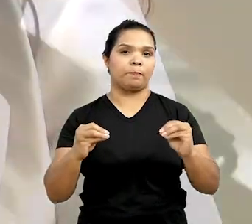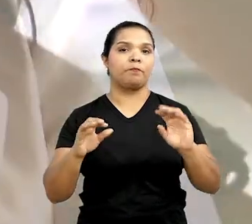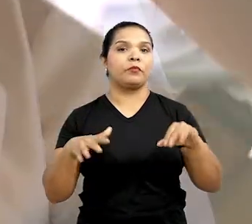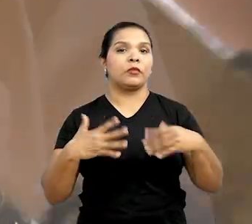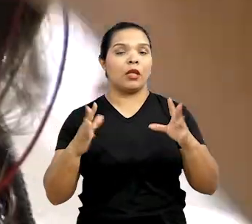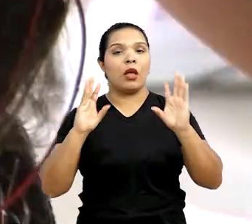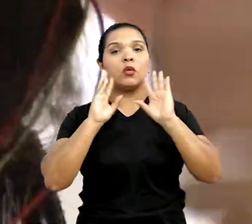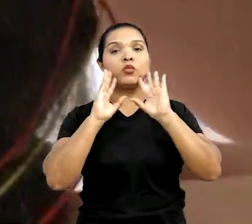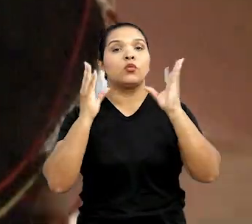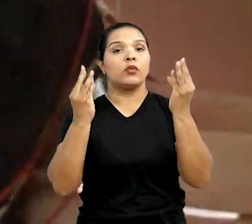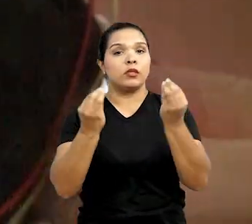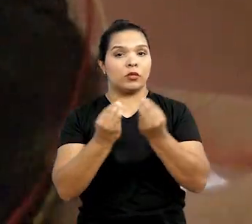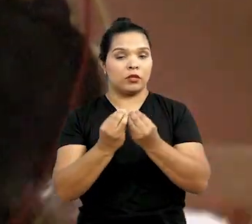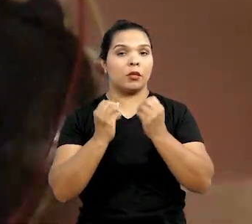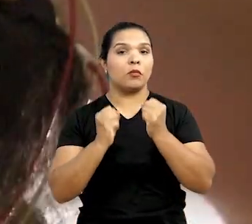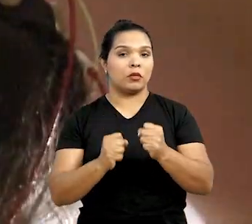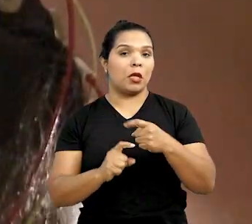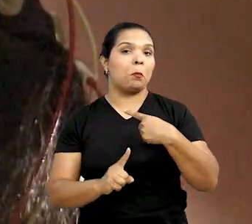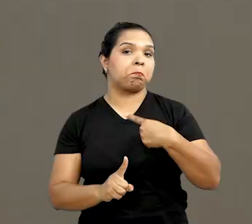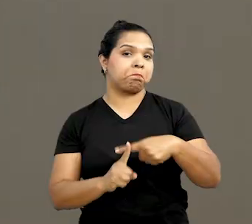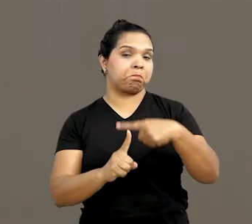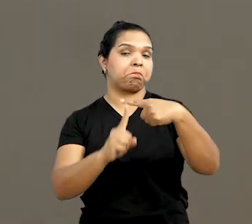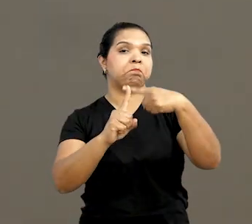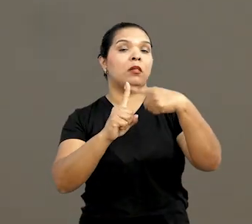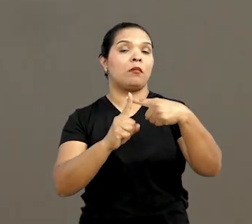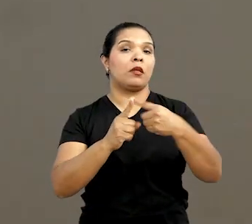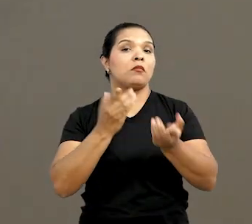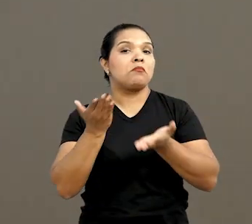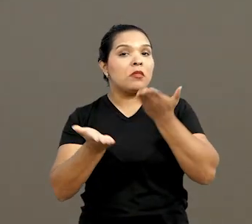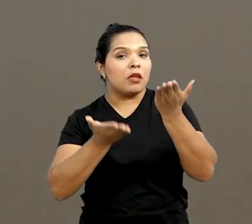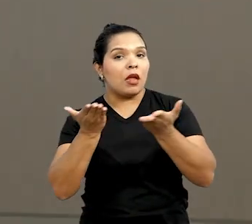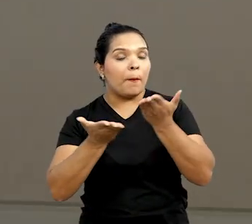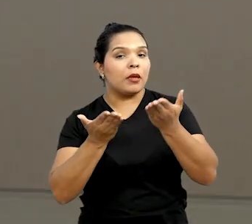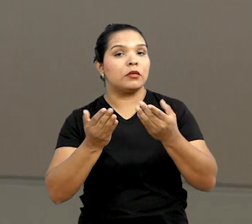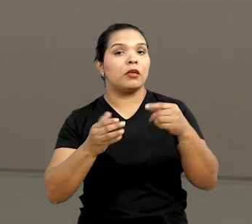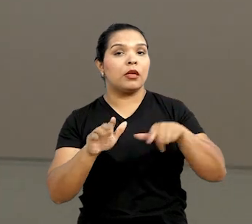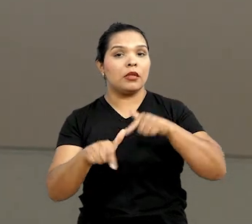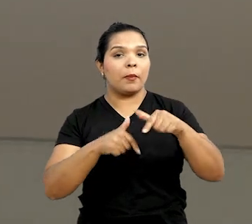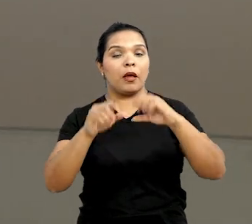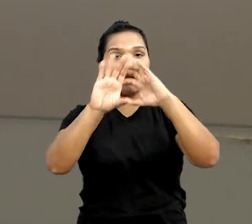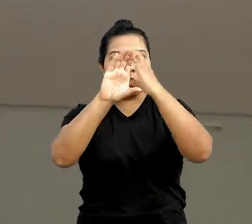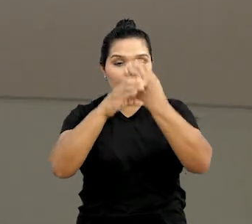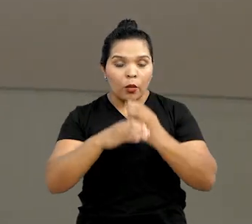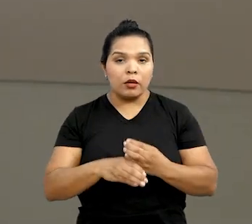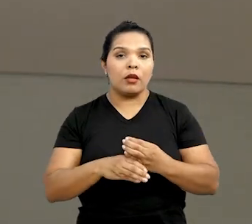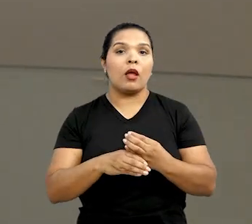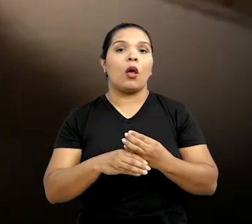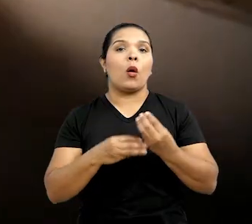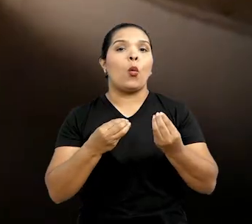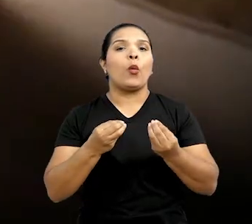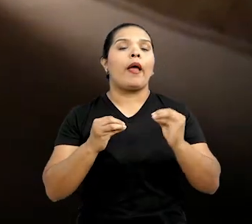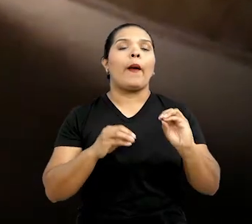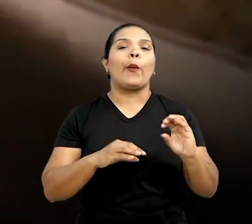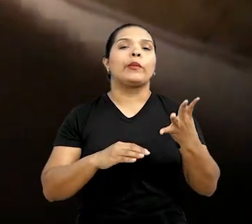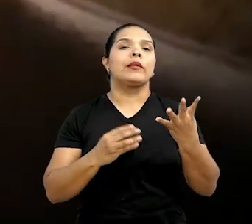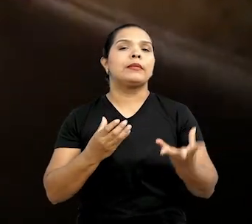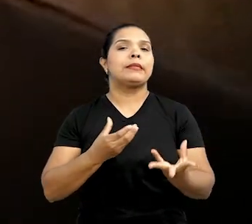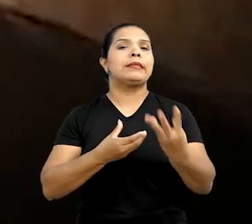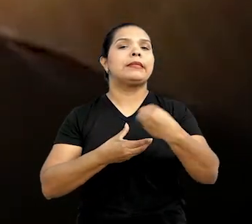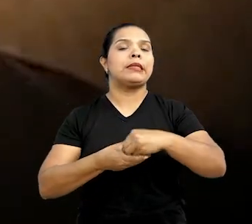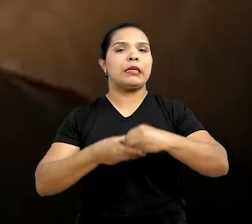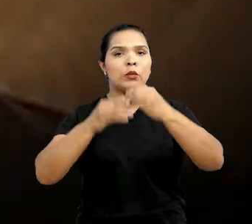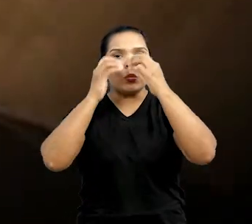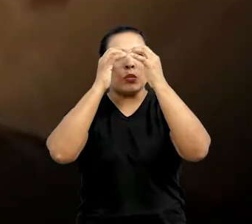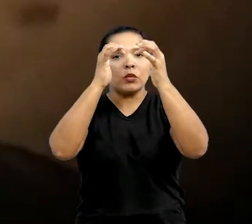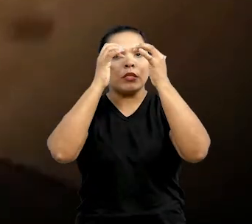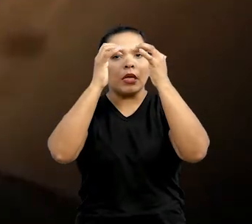que têm potencial terapêutico, e a gente estuda em laboratório para entender como é essa modulação, o que acontece no cérebro que faz com que